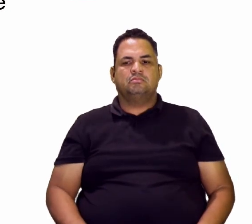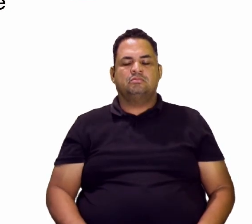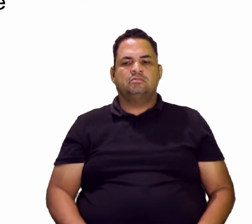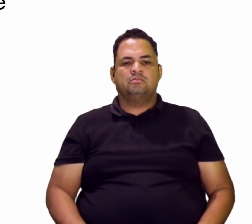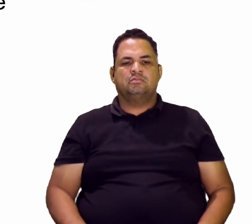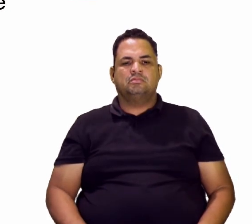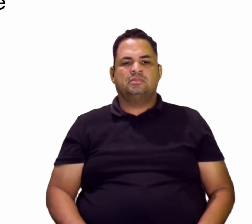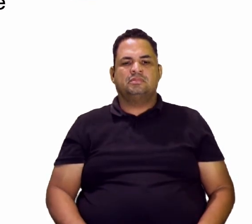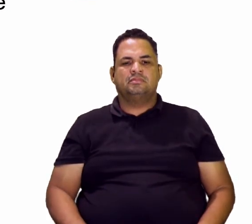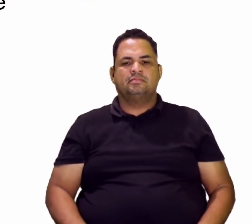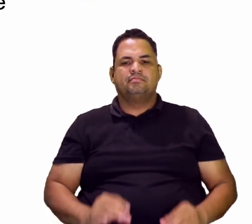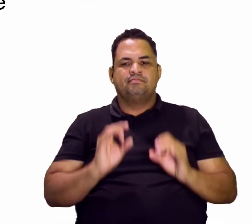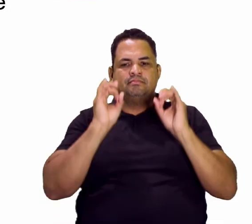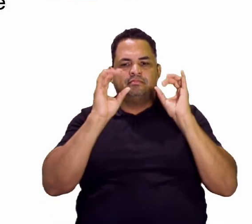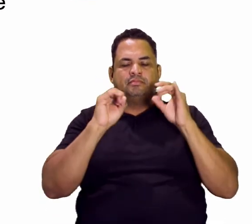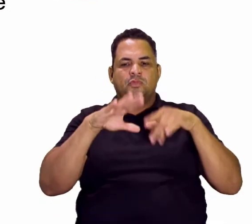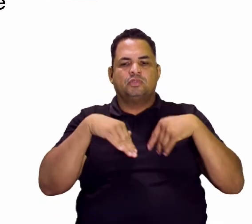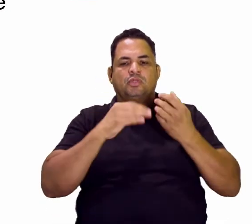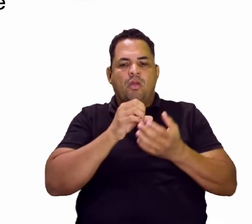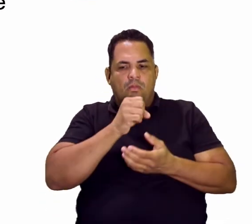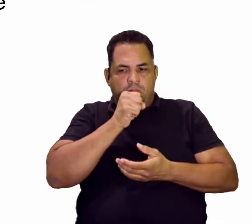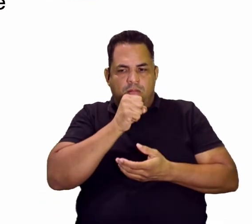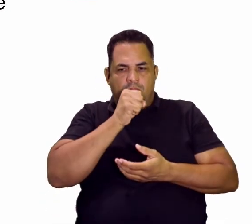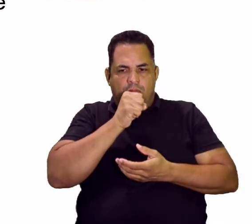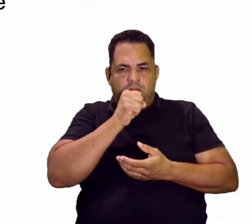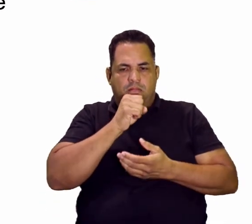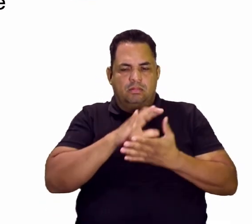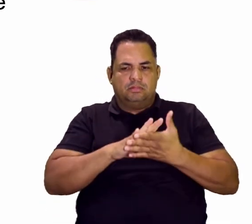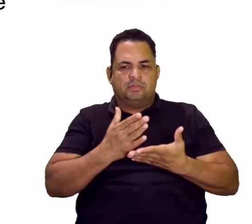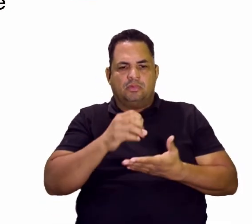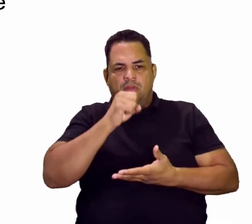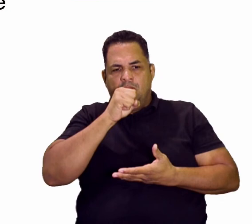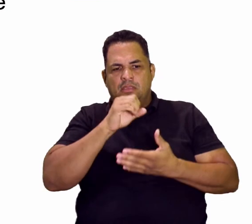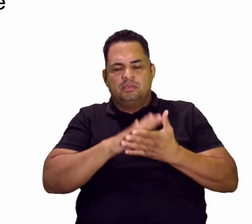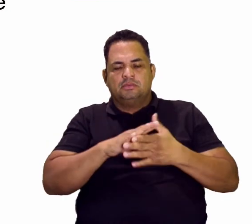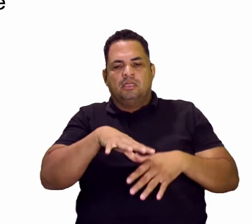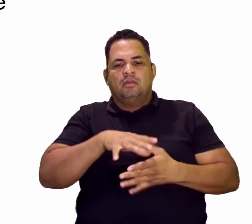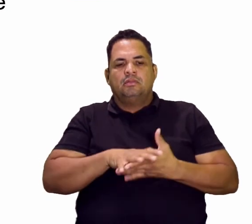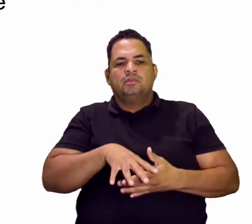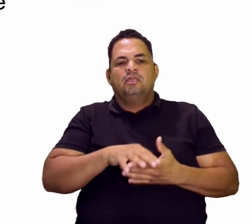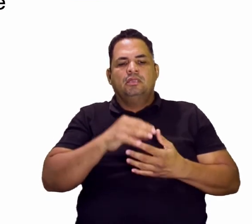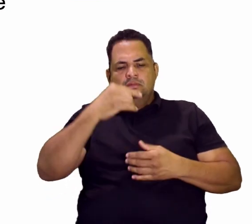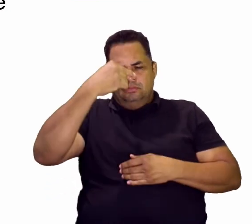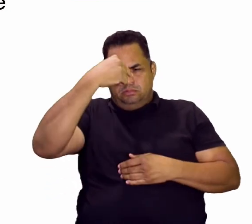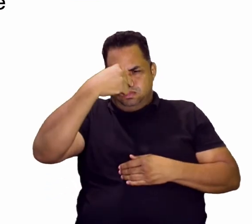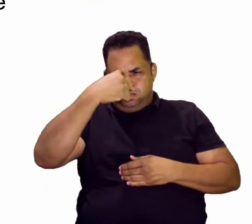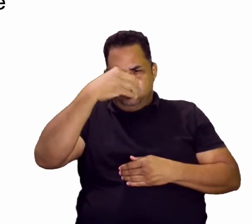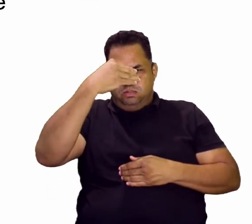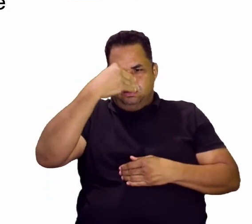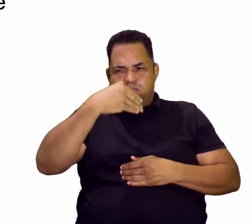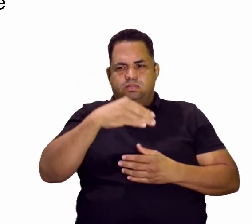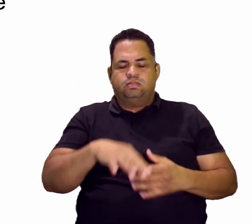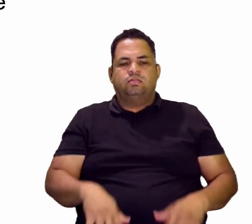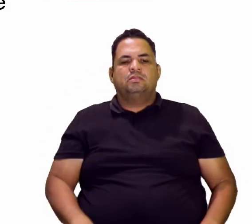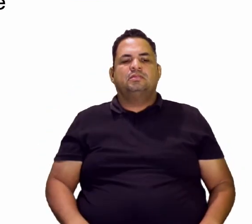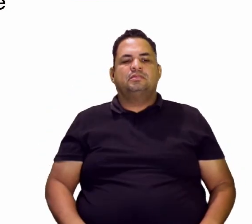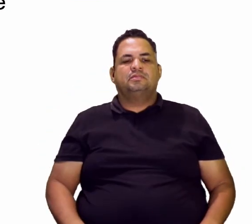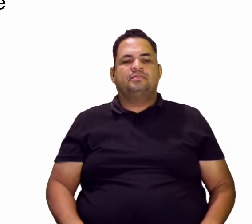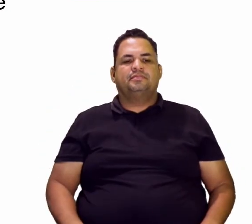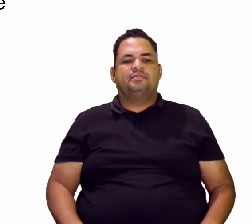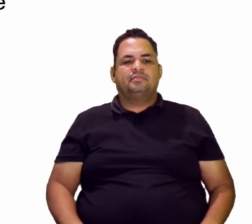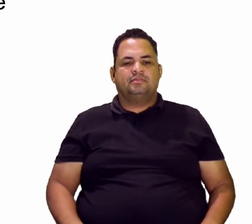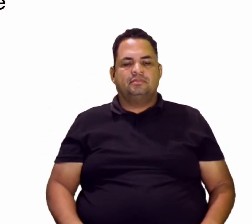lá. Especialmente após tossir, porque a gente vai com a mão, né? E espirrar. A ação recomendada